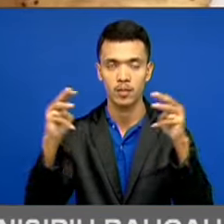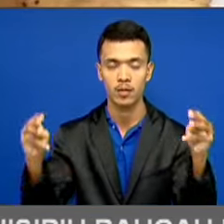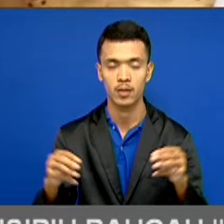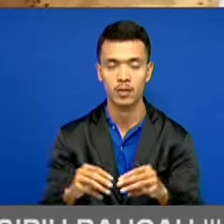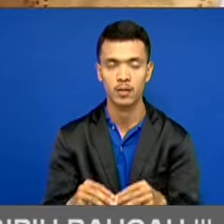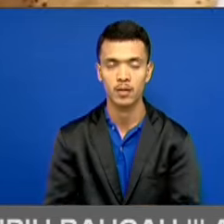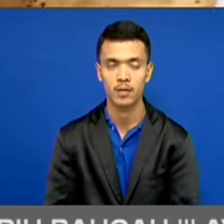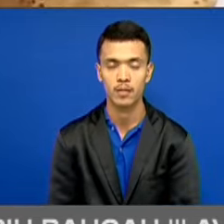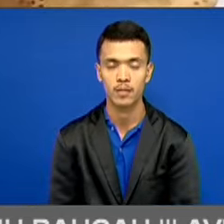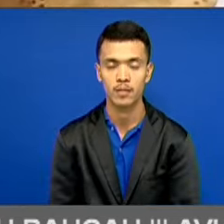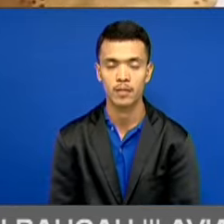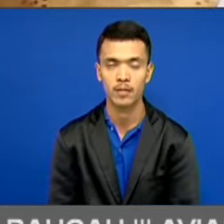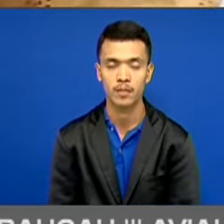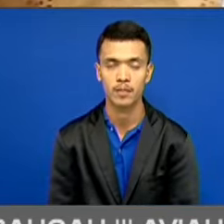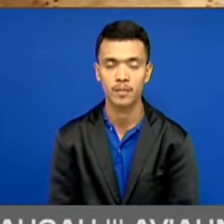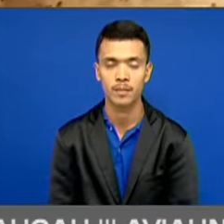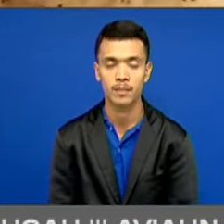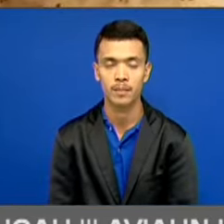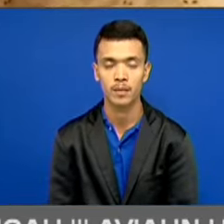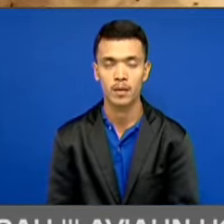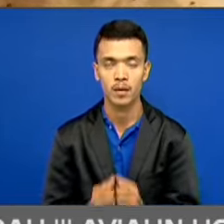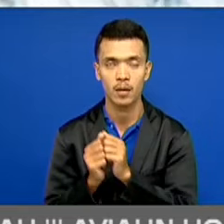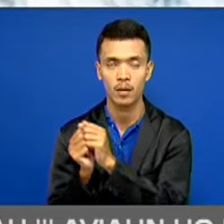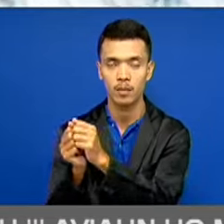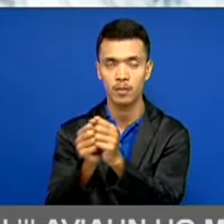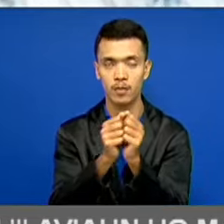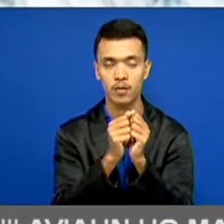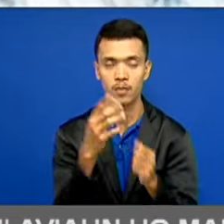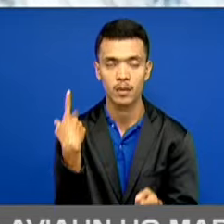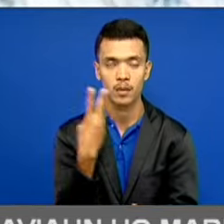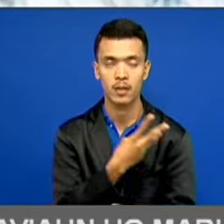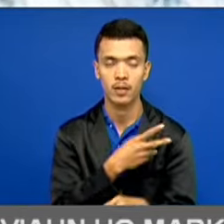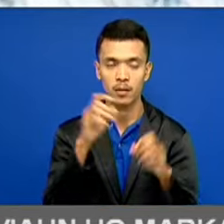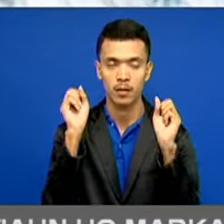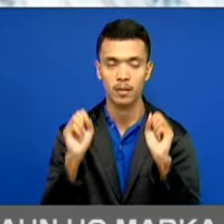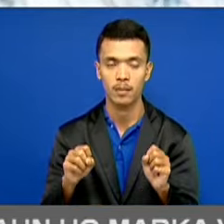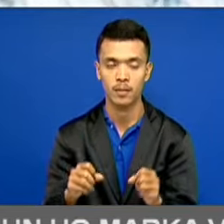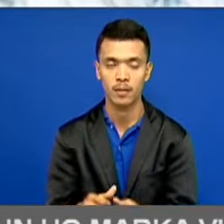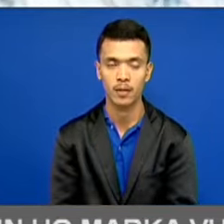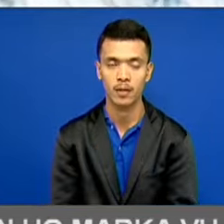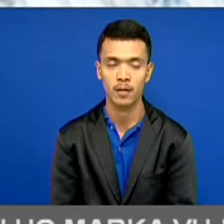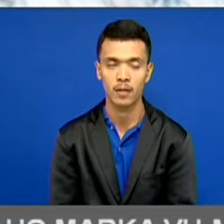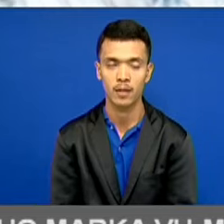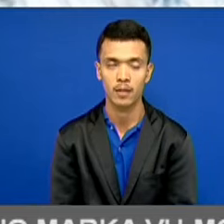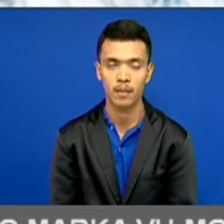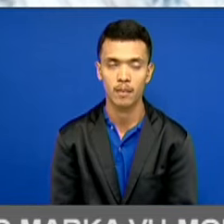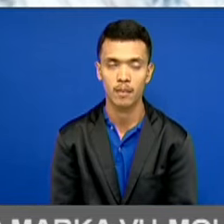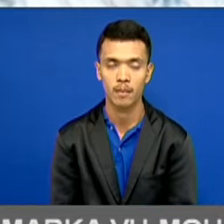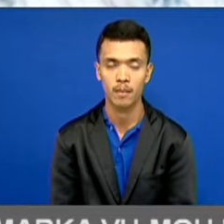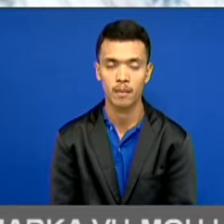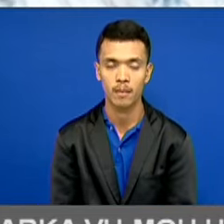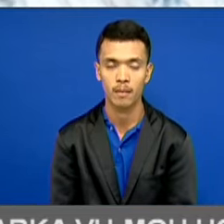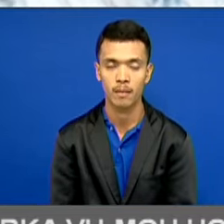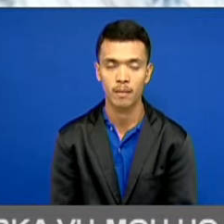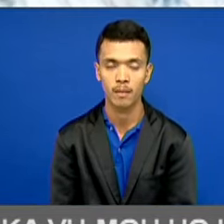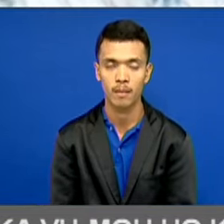igualdade de gênero e a comunidade. A muito uma quinta bela força, e agora é que a uma cadalina tão